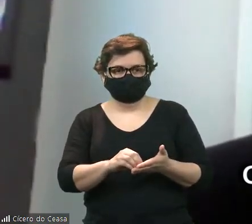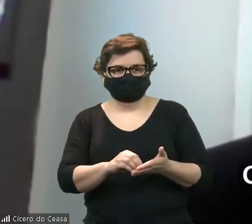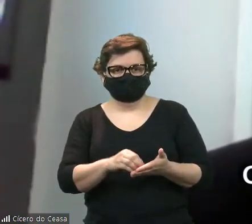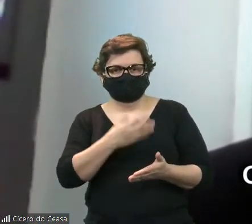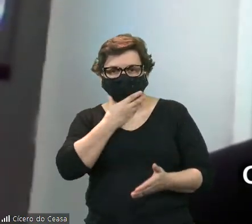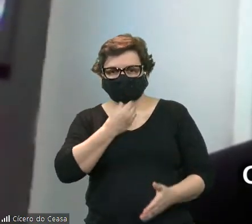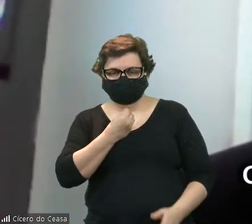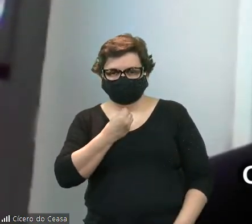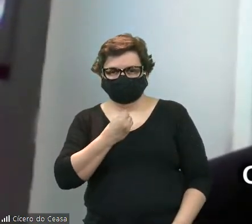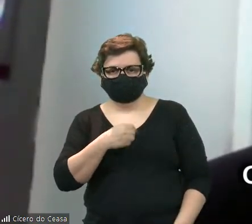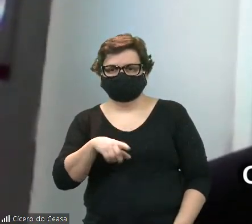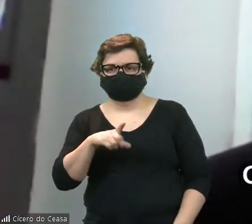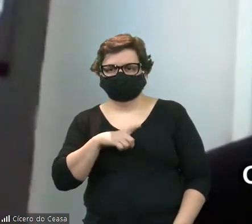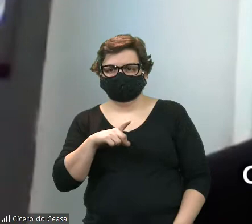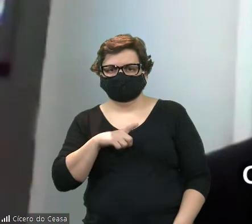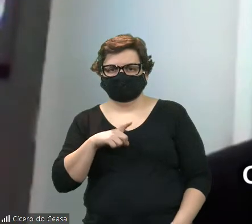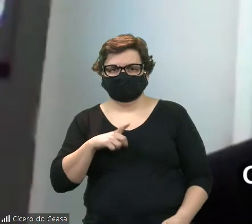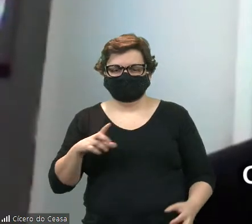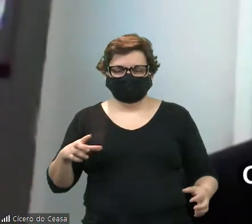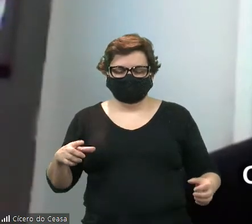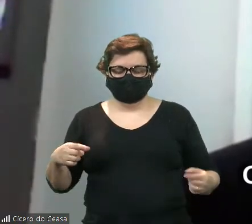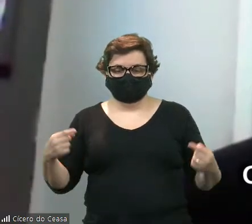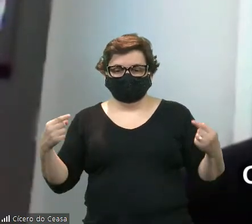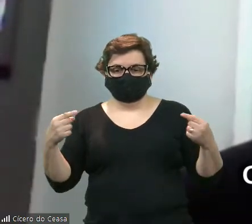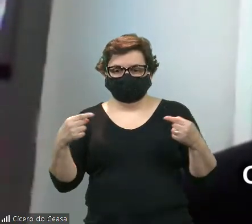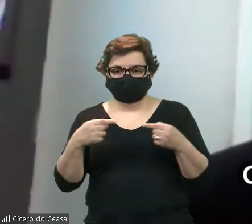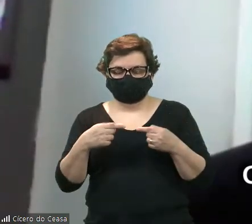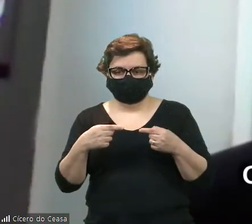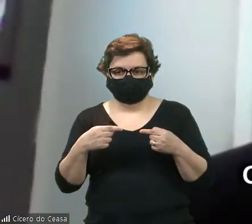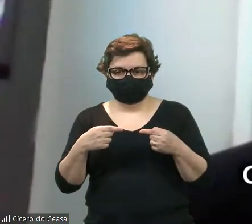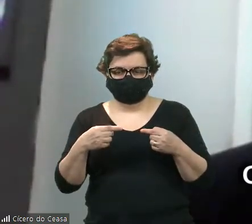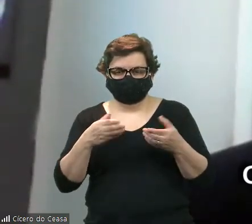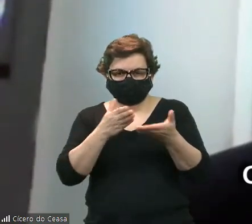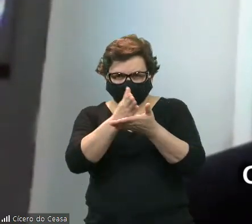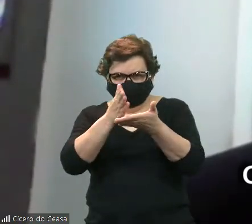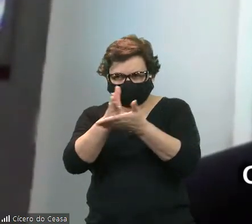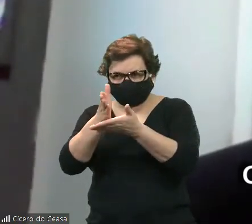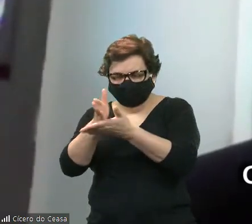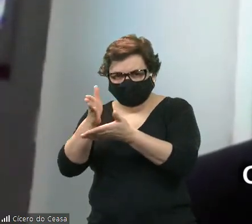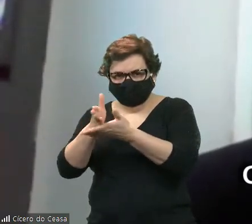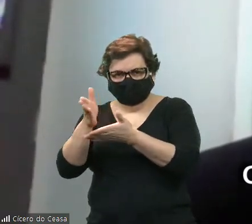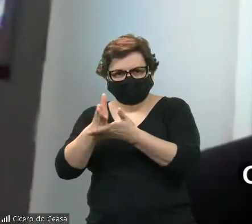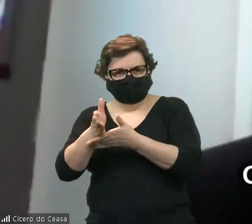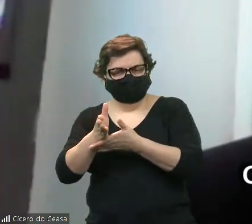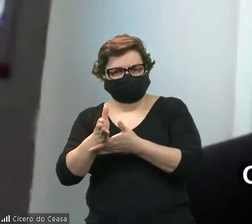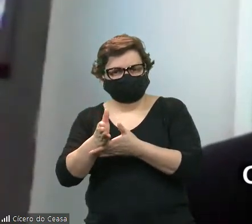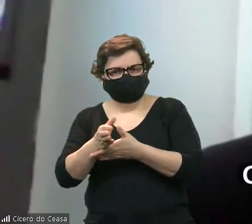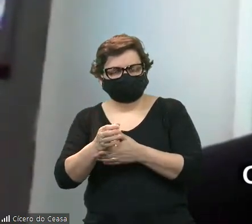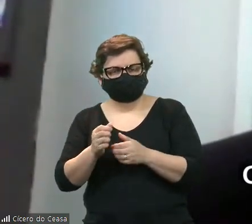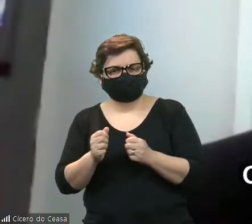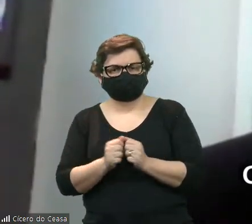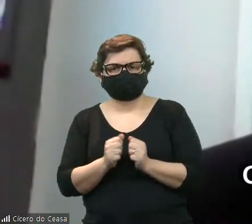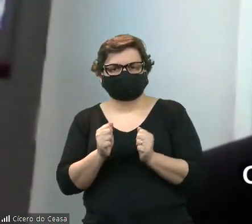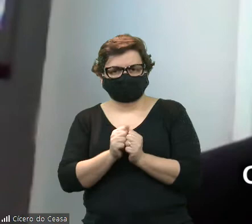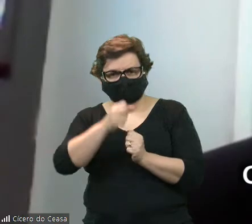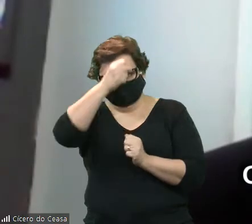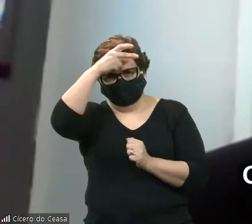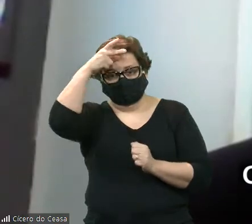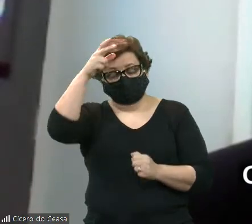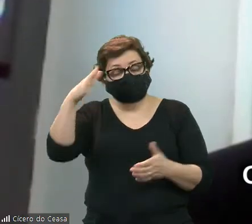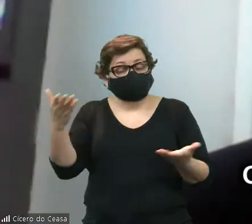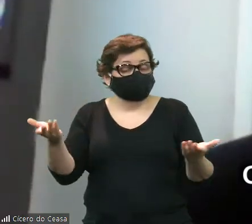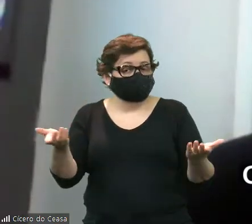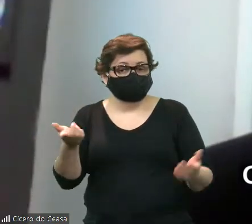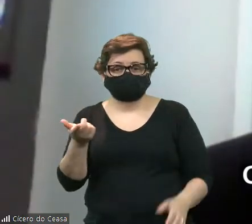acesso direto com o executivo. Eu não vejo dificuldade nenhuma de cada